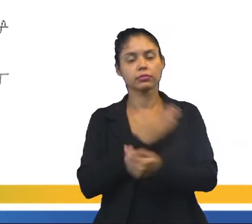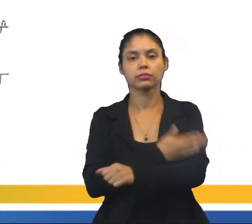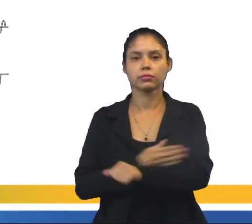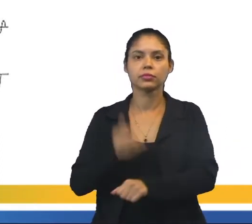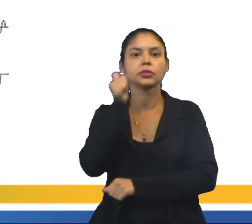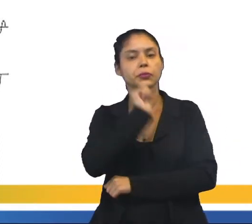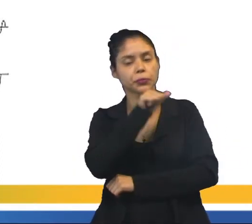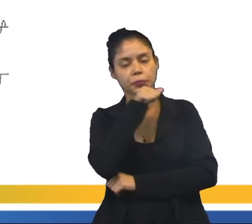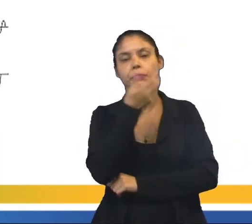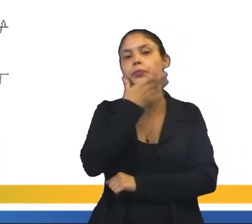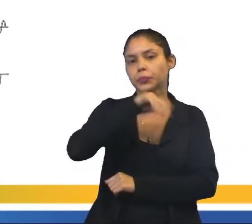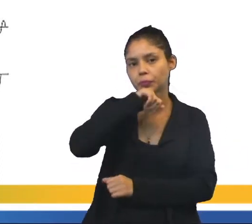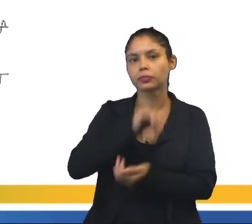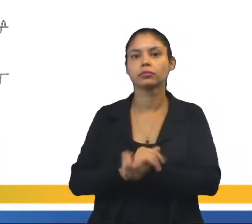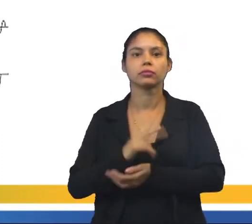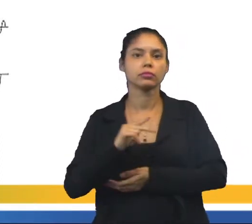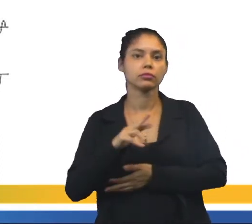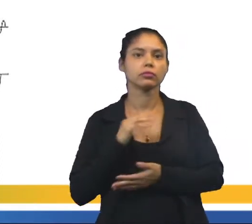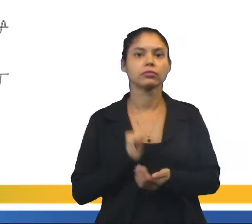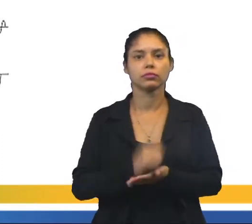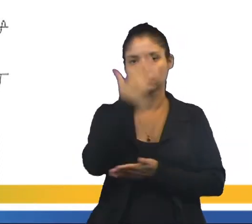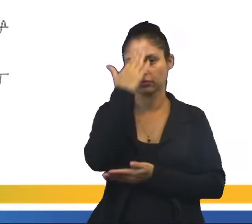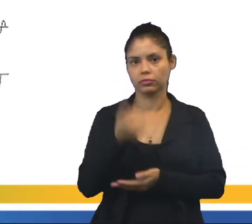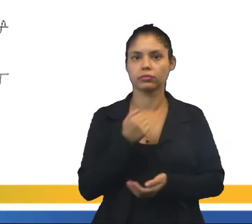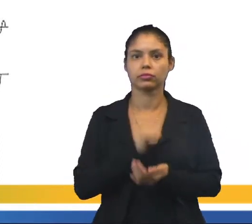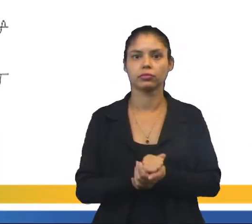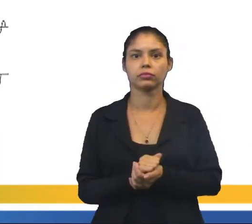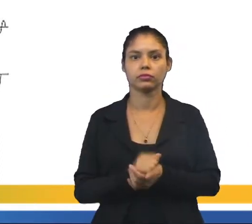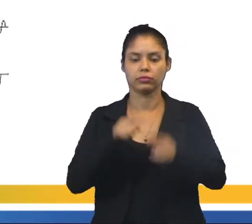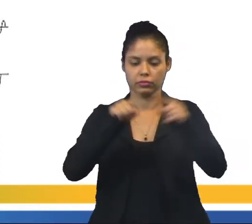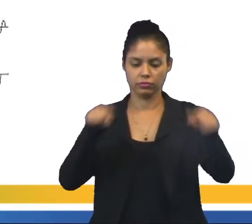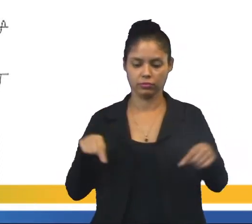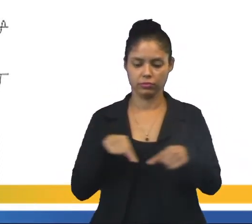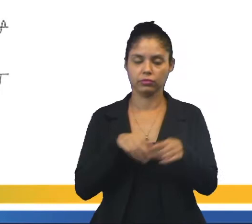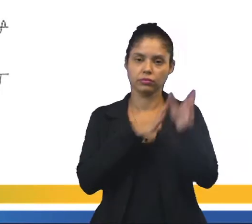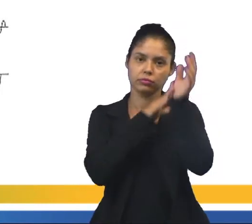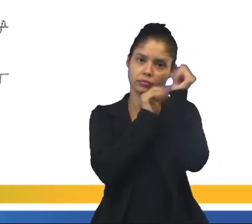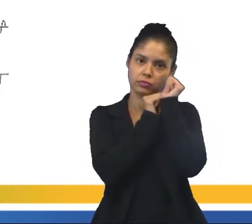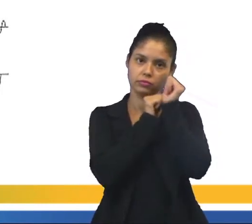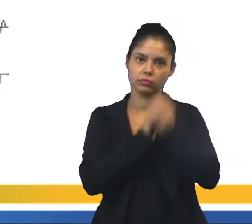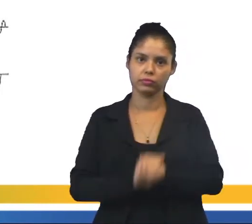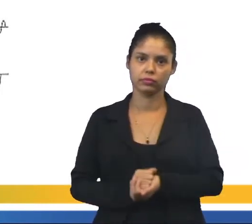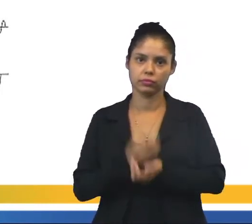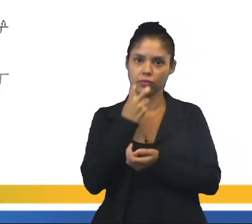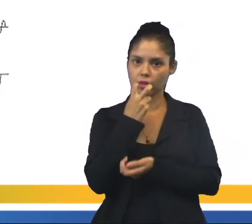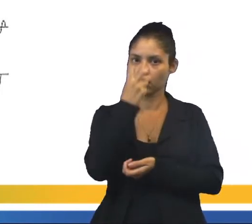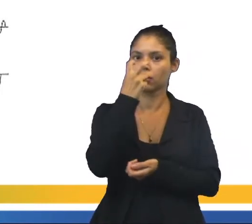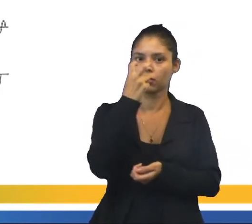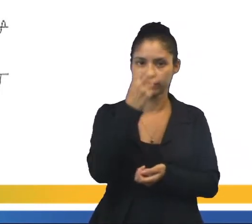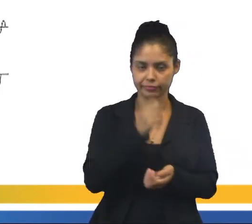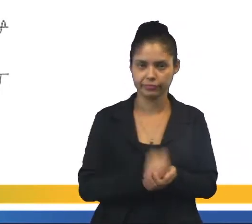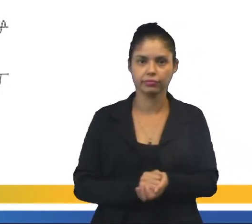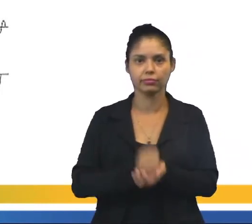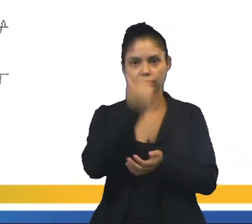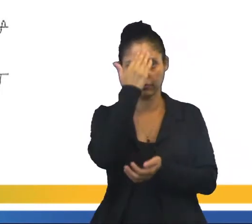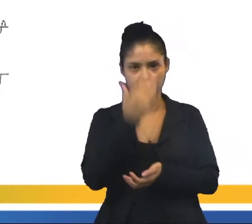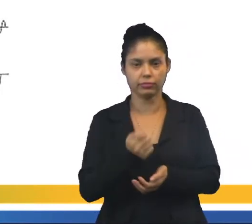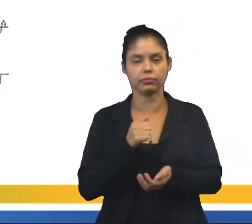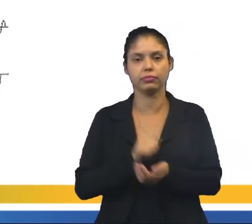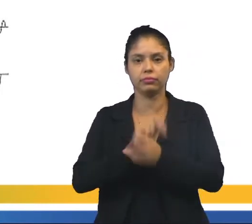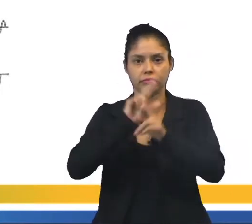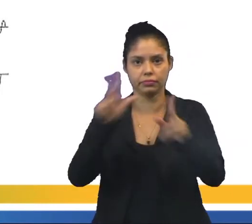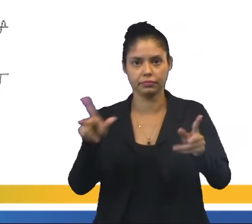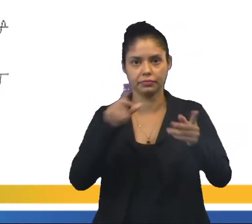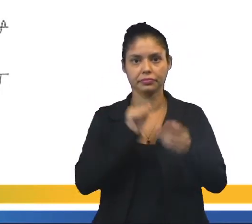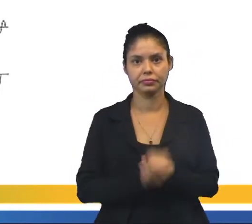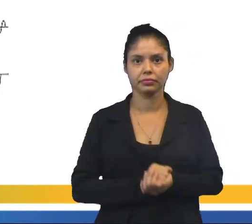sua mãe, seu pai, seus irmãos, que você está no quarto, que você escuta aquela voz na sala, você já tem uma diferença,